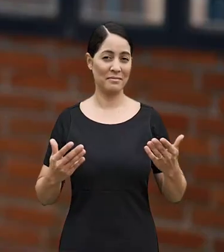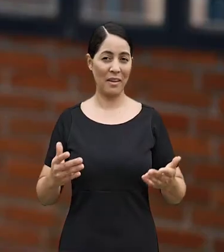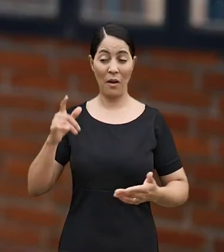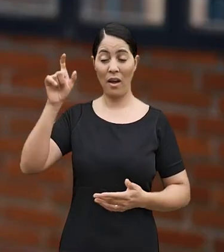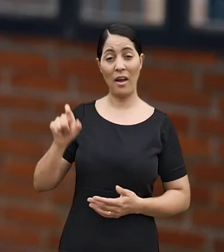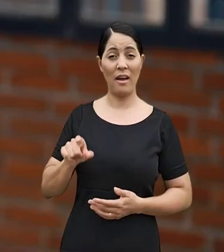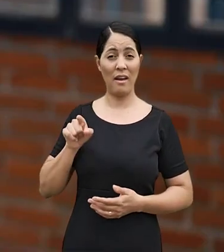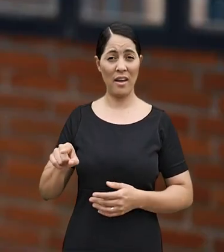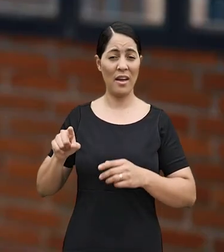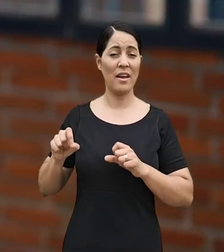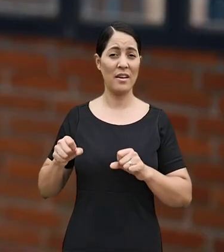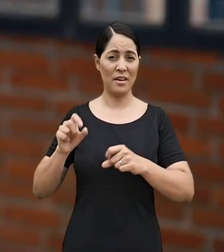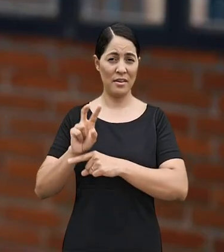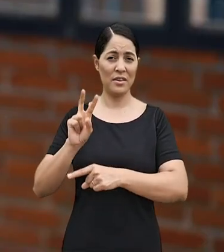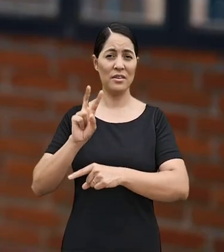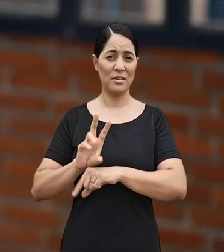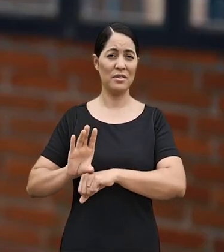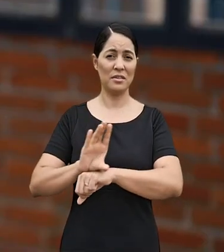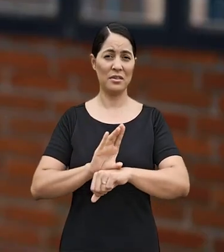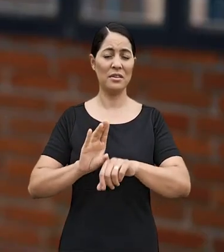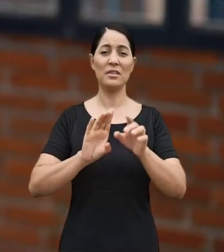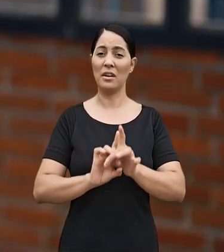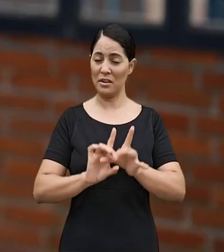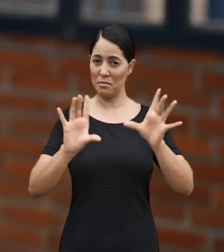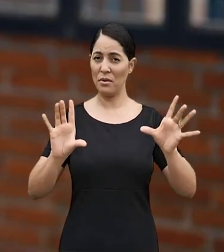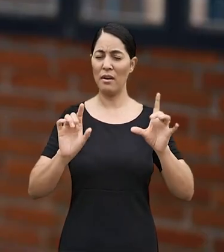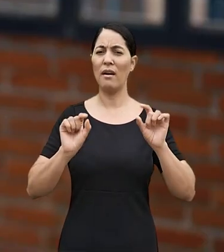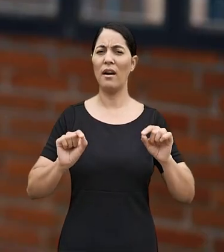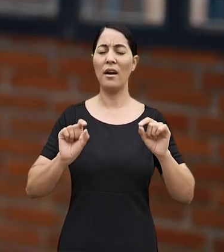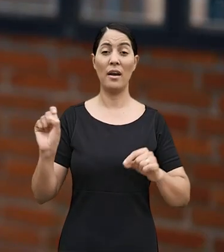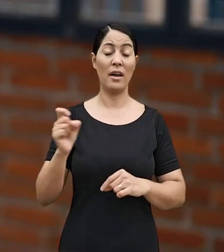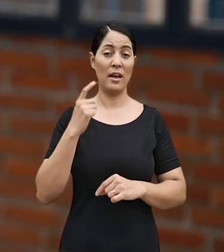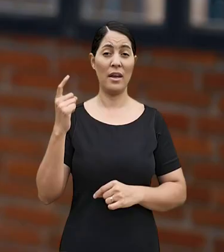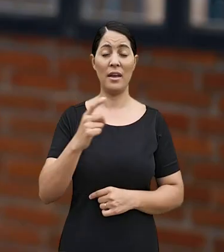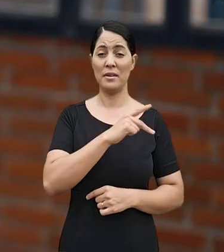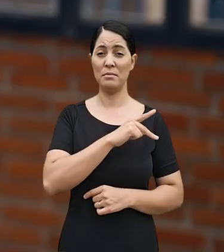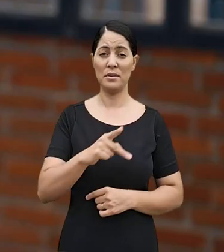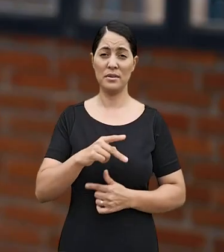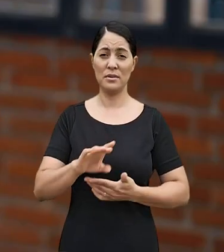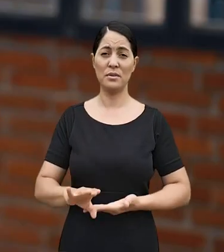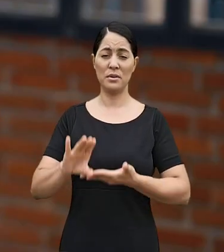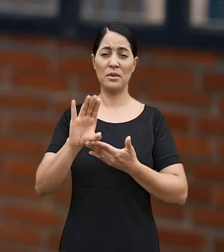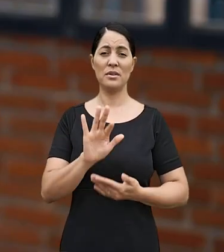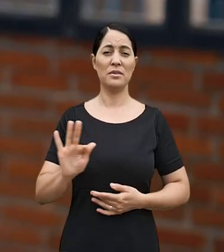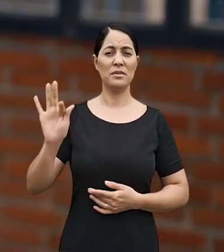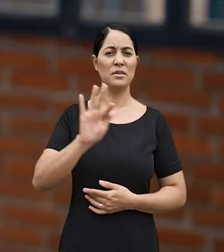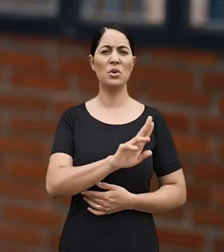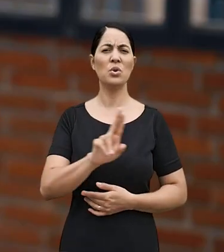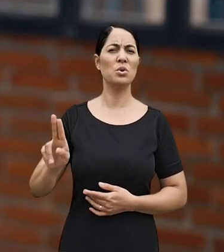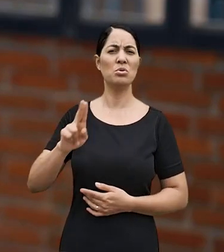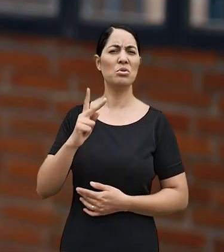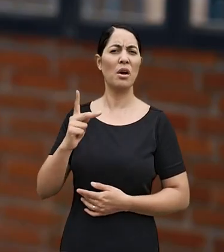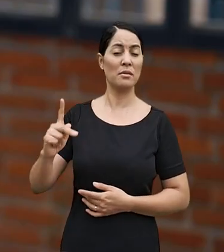Ele foi um dos maiores defensores da Constituição e da democracia. Ex-presidente do Conselho Federal e um dos